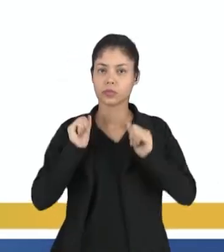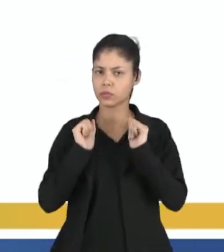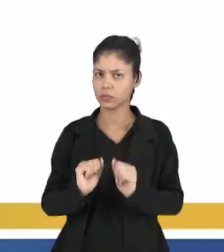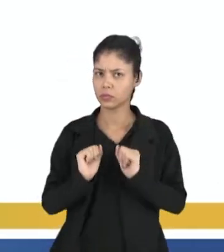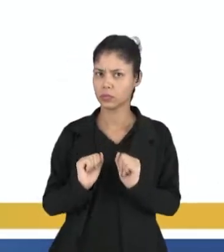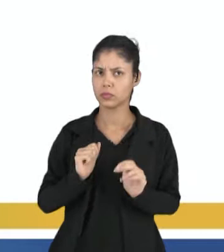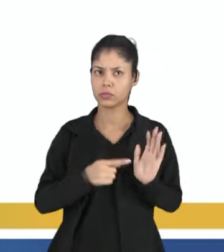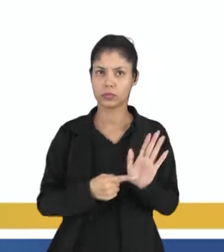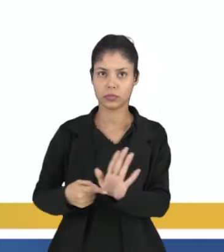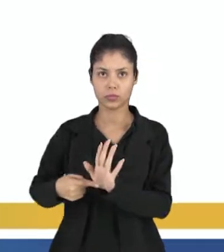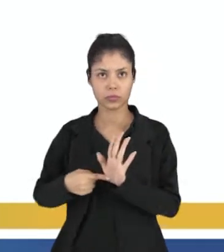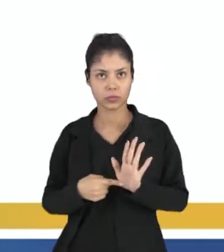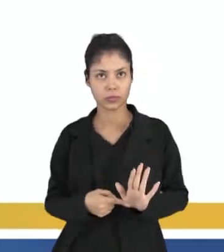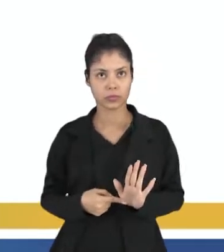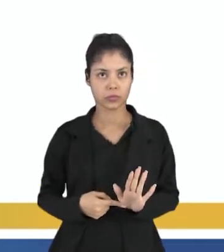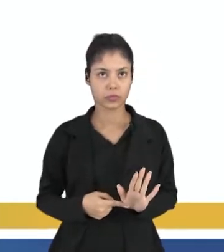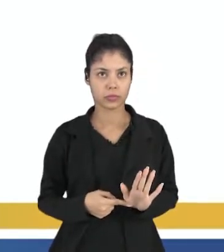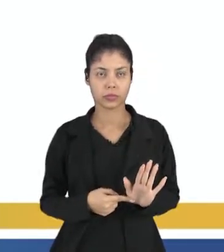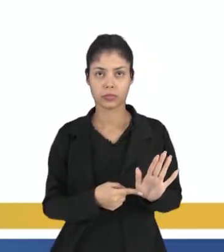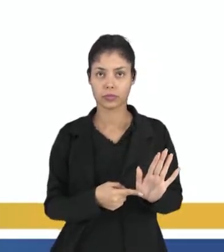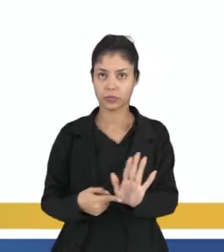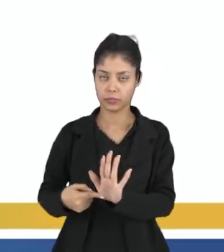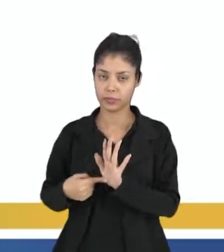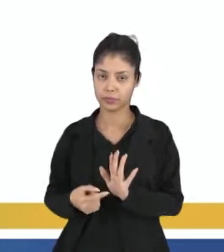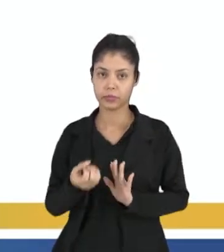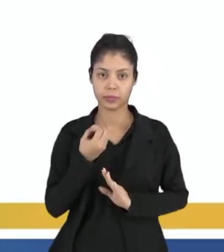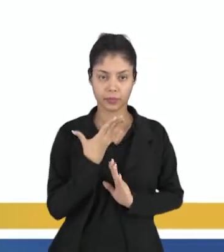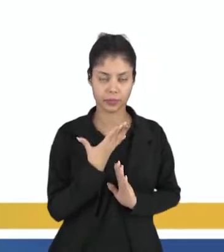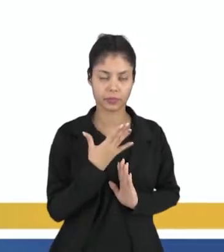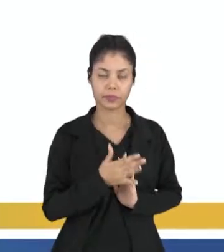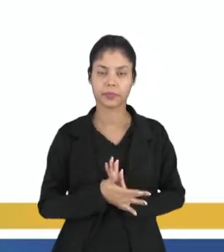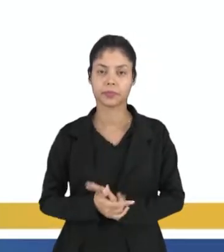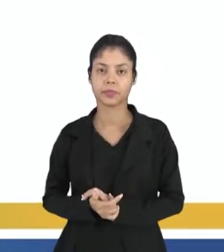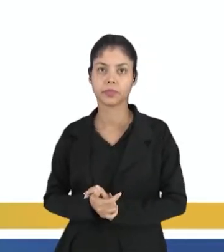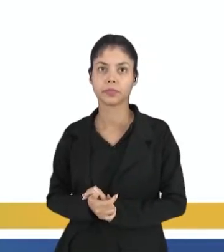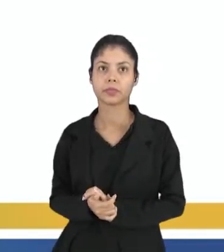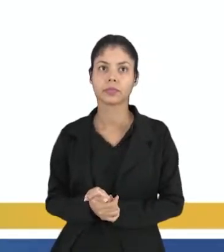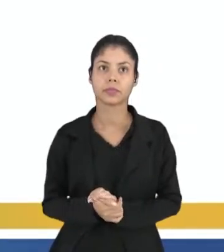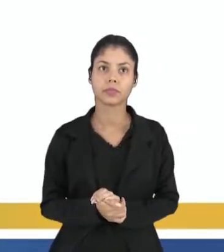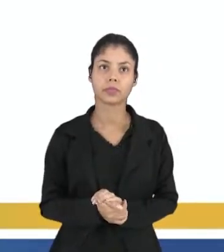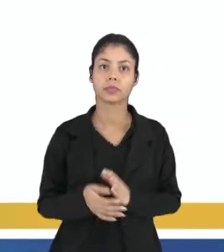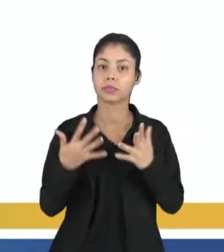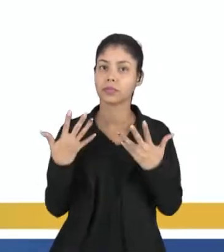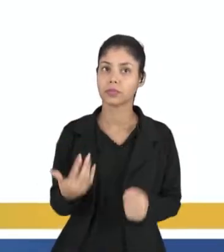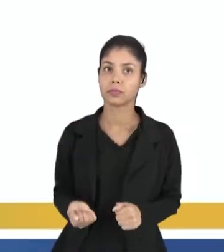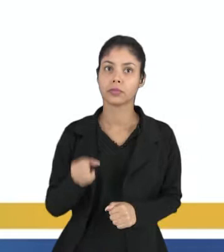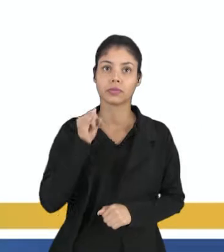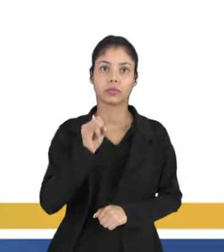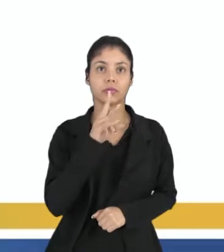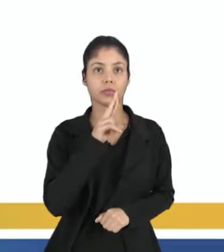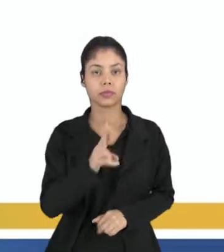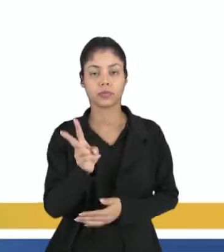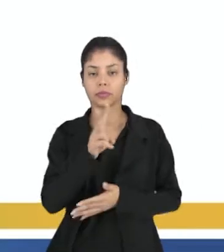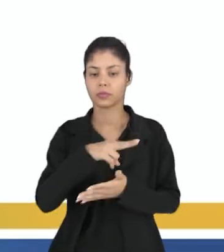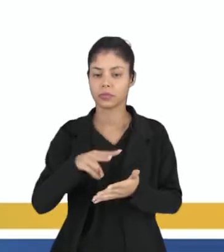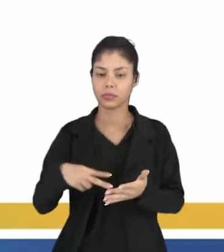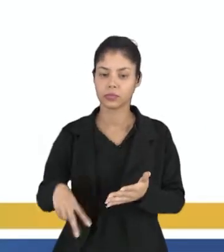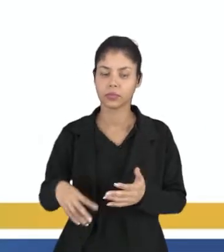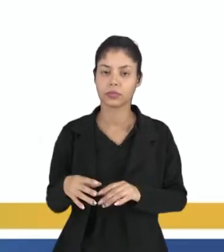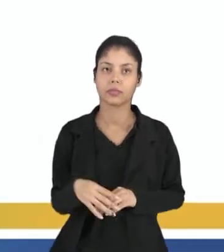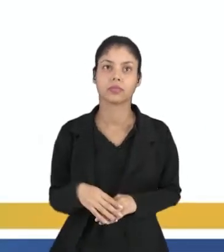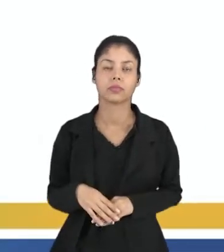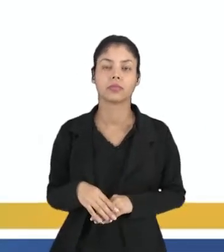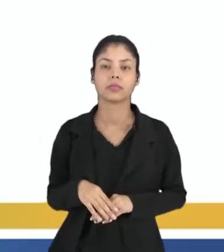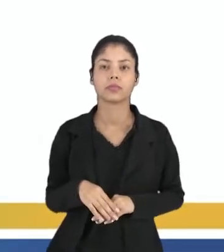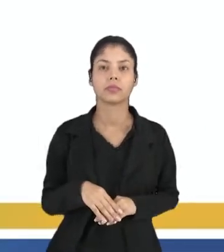O que pode nos proporcionar esses benefícios? Acertou se você respondeu que